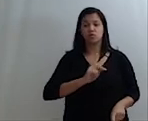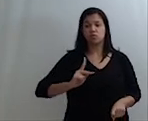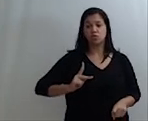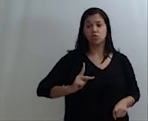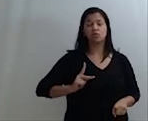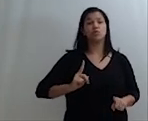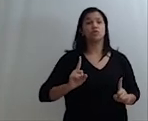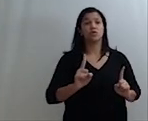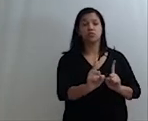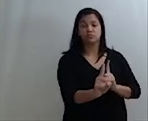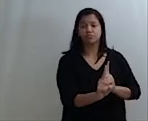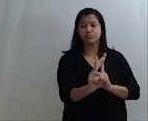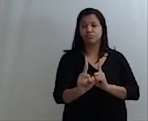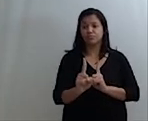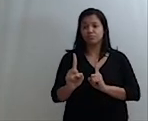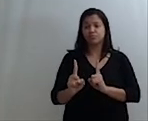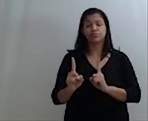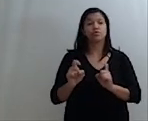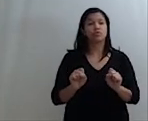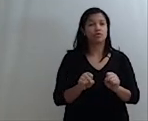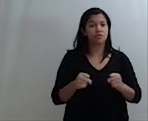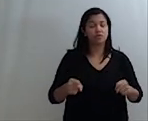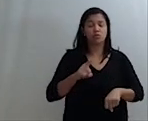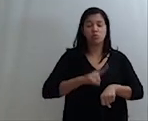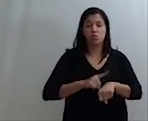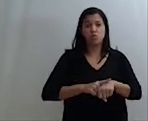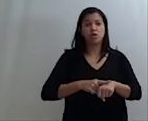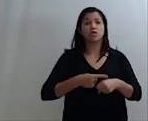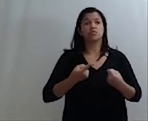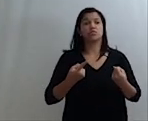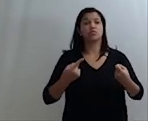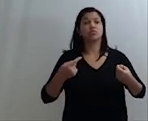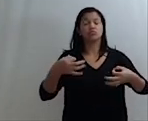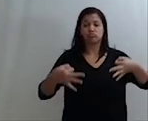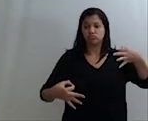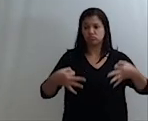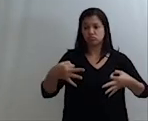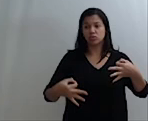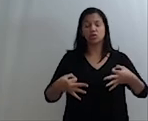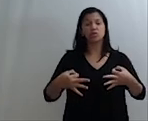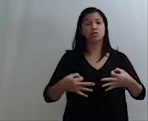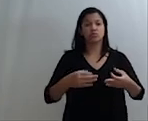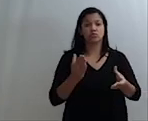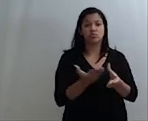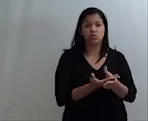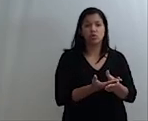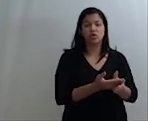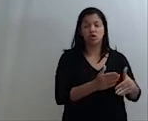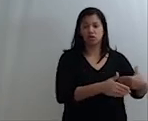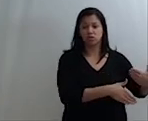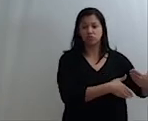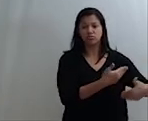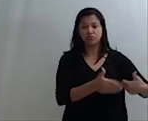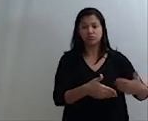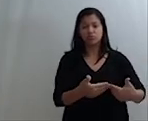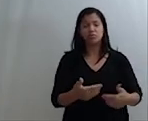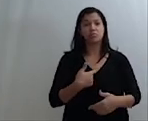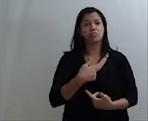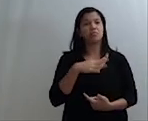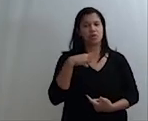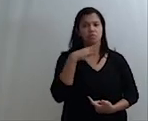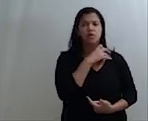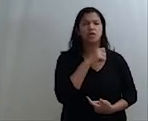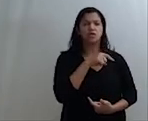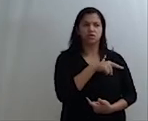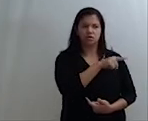defesa no momento processual em que se encontra aquela ação penal mas me parece que os fatos de uma gravidade